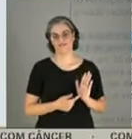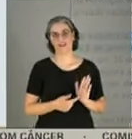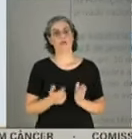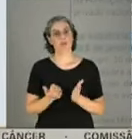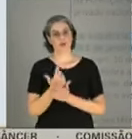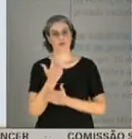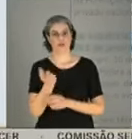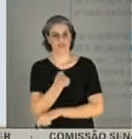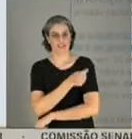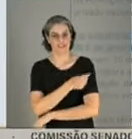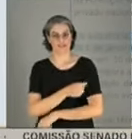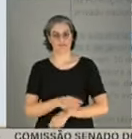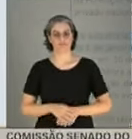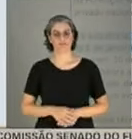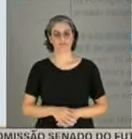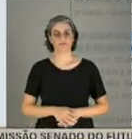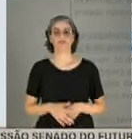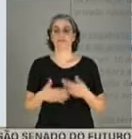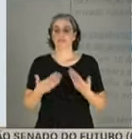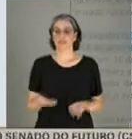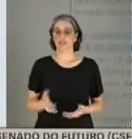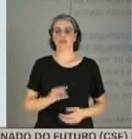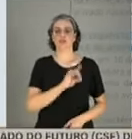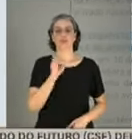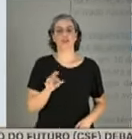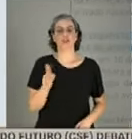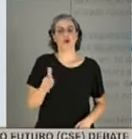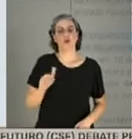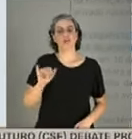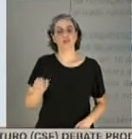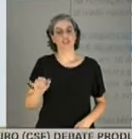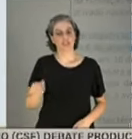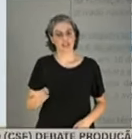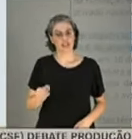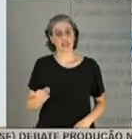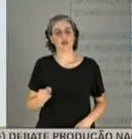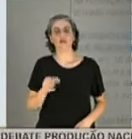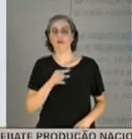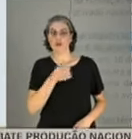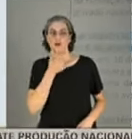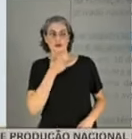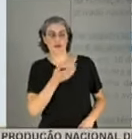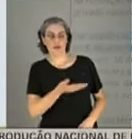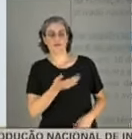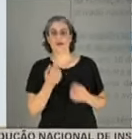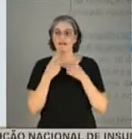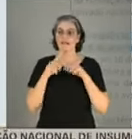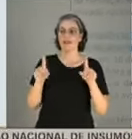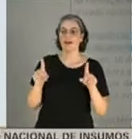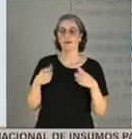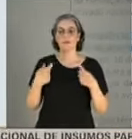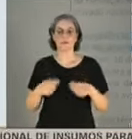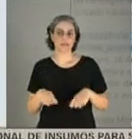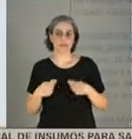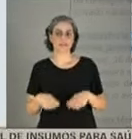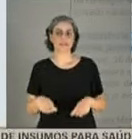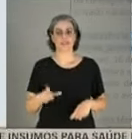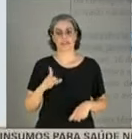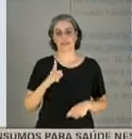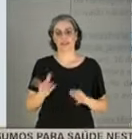vacinas. Ocorre que nessa reunião, dia 11 de janeiro, o senhor Francisco Maximiano reclama a necessidade